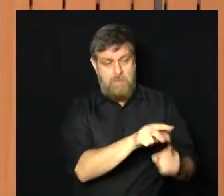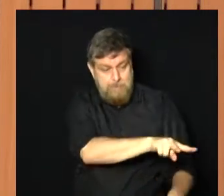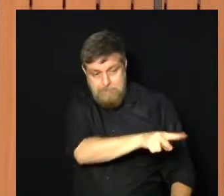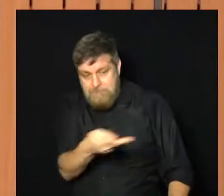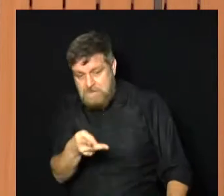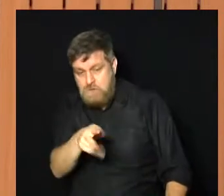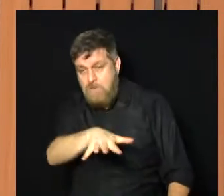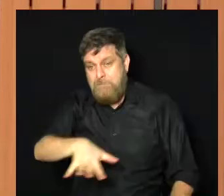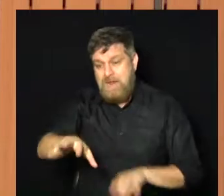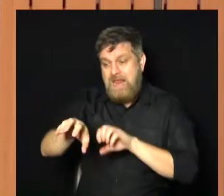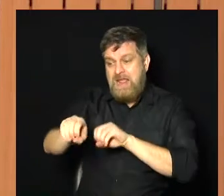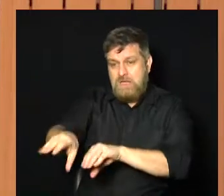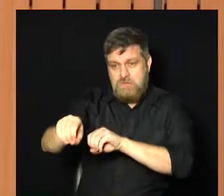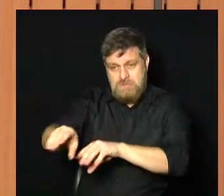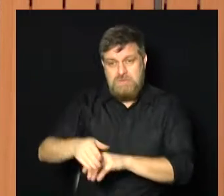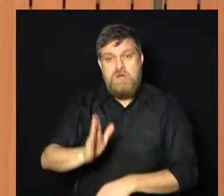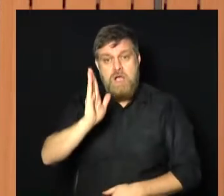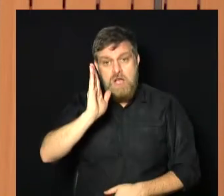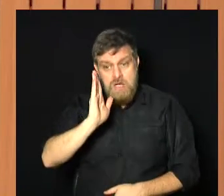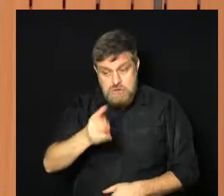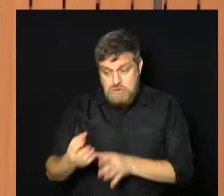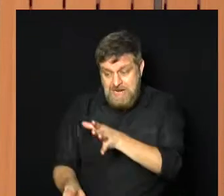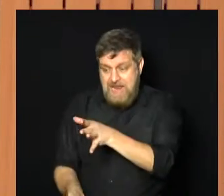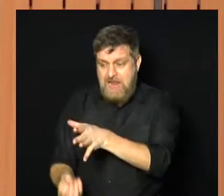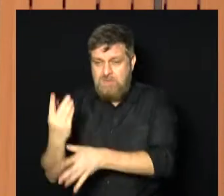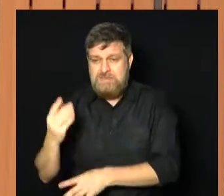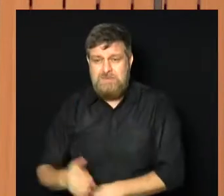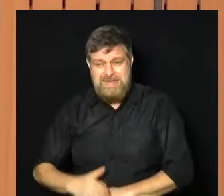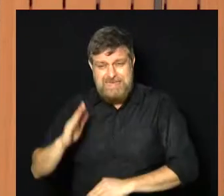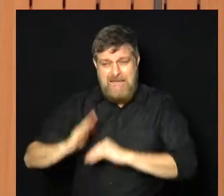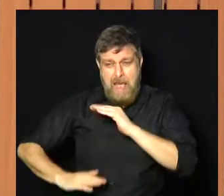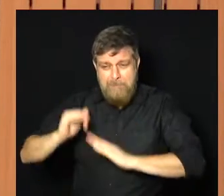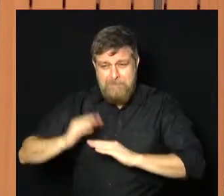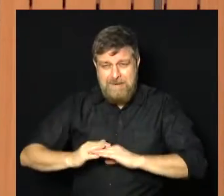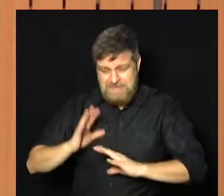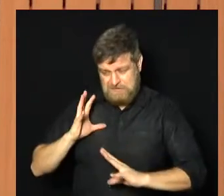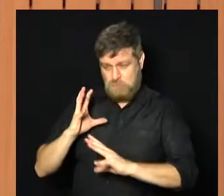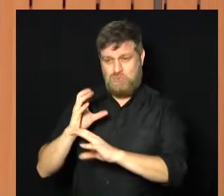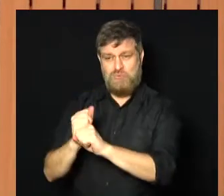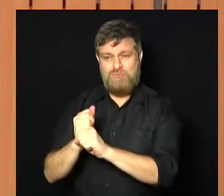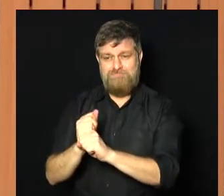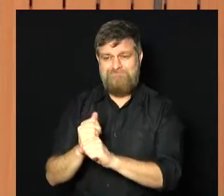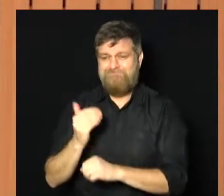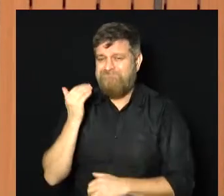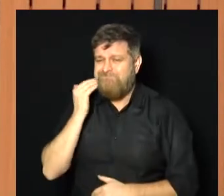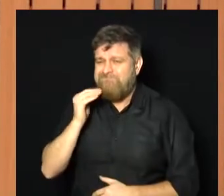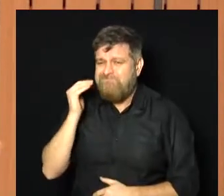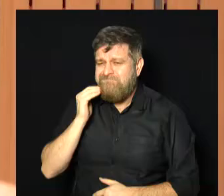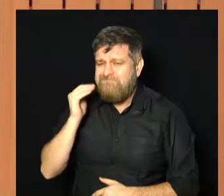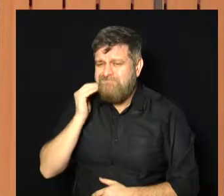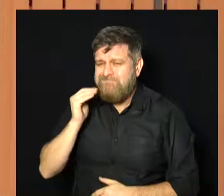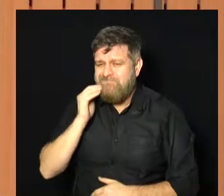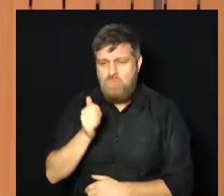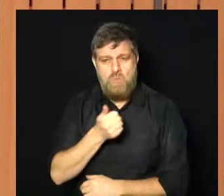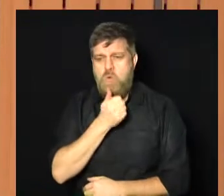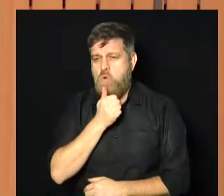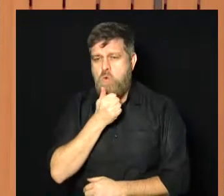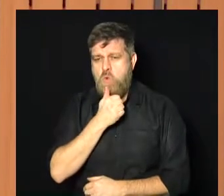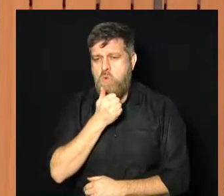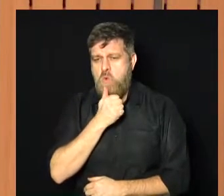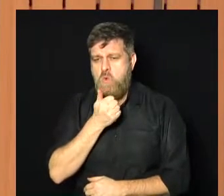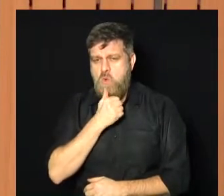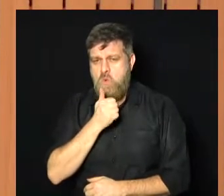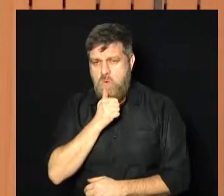já ocorreu em vários aspectos, mas ela não ocorreu na sua totalidade. Isso aparece tanto nesse caso